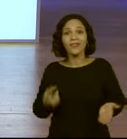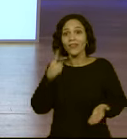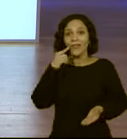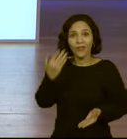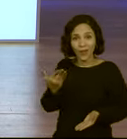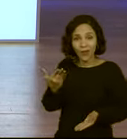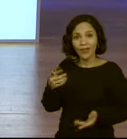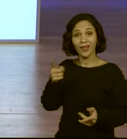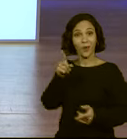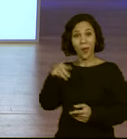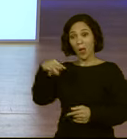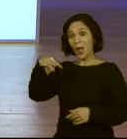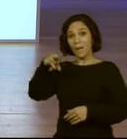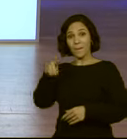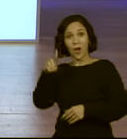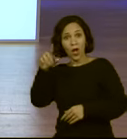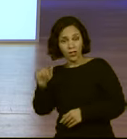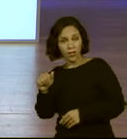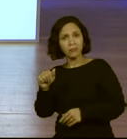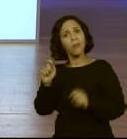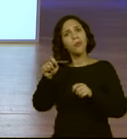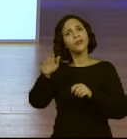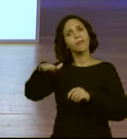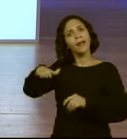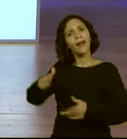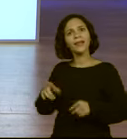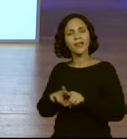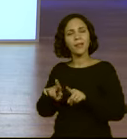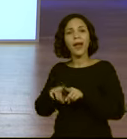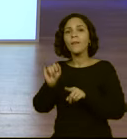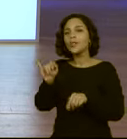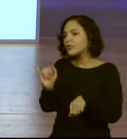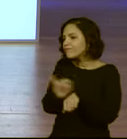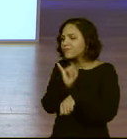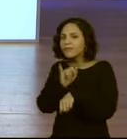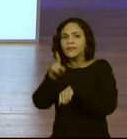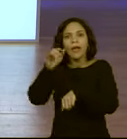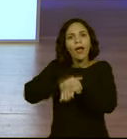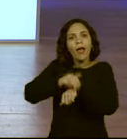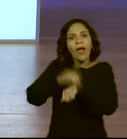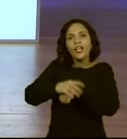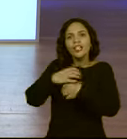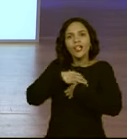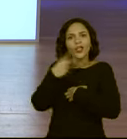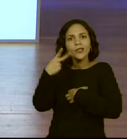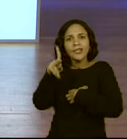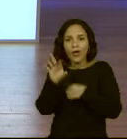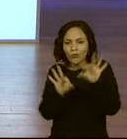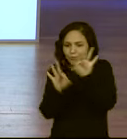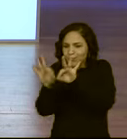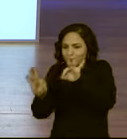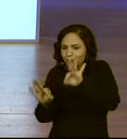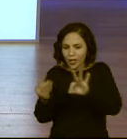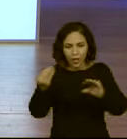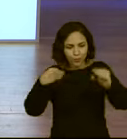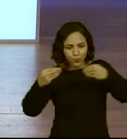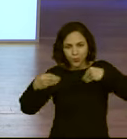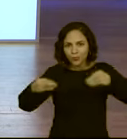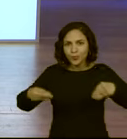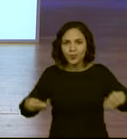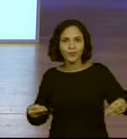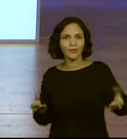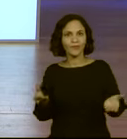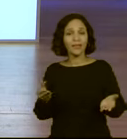necessariamente precisa custar muito você pode customizar as suas as suas roupas é os seus